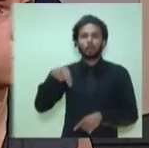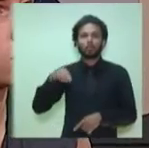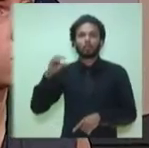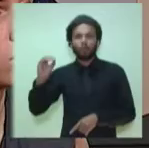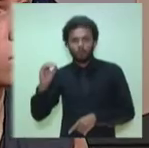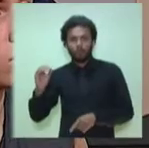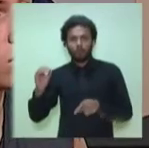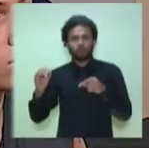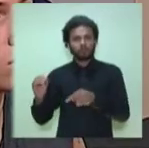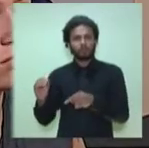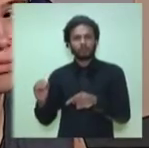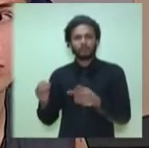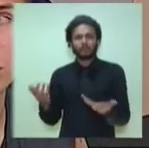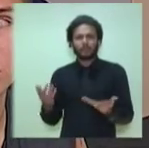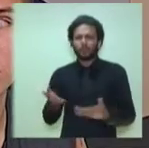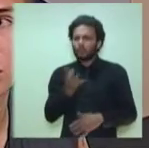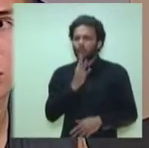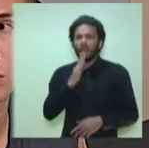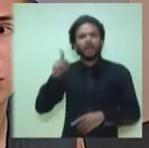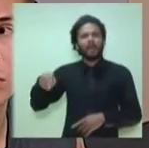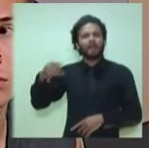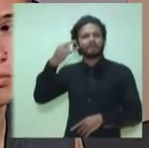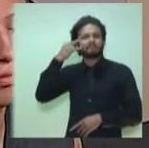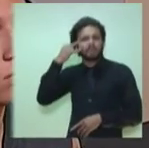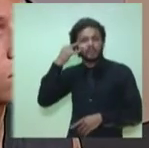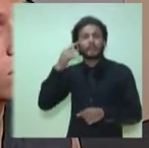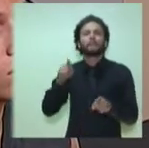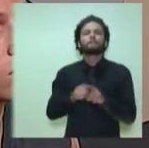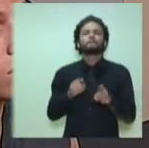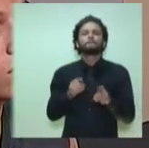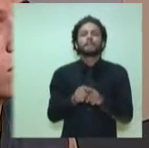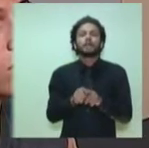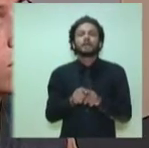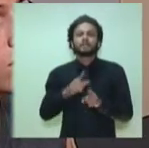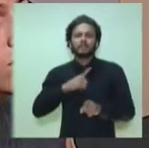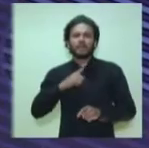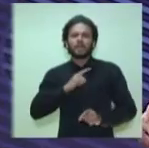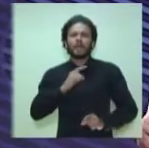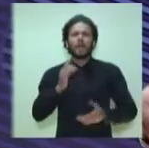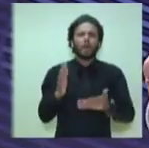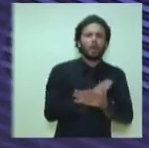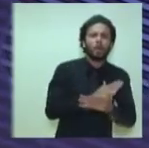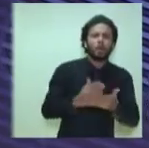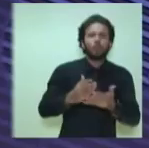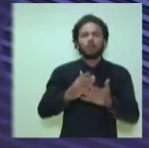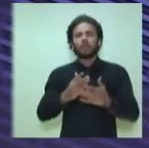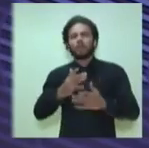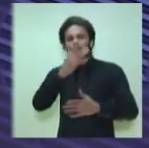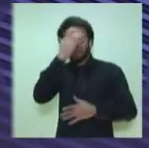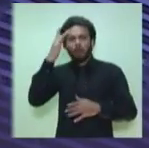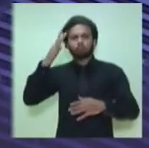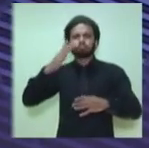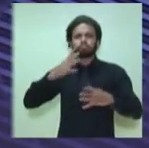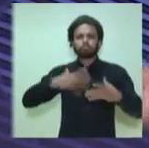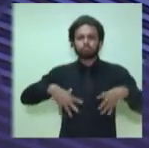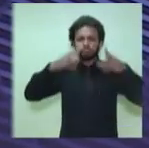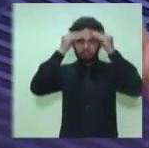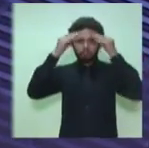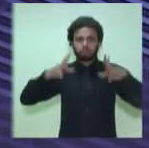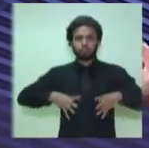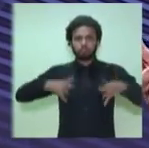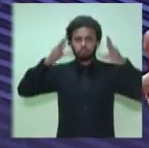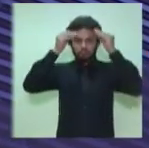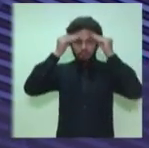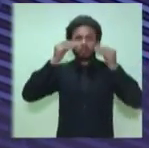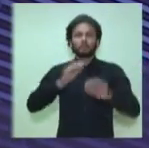o Breno Viola, que é síndrome de Down. Nós temos um trabalho muito bonito com autistas. Nós temos procurado dotar, dentro da precariedade dos